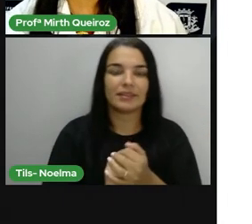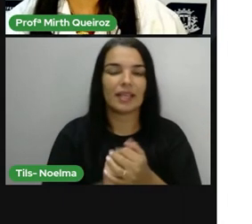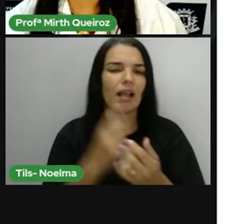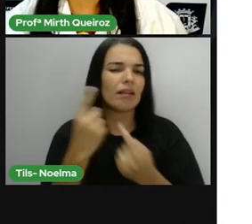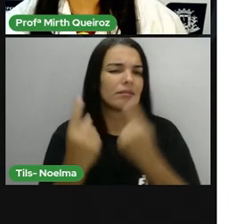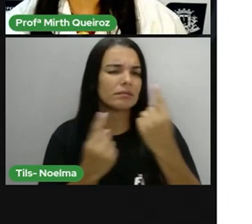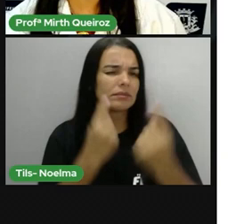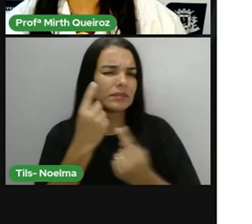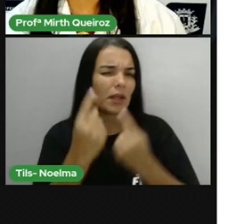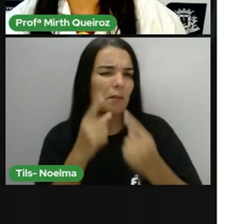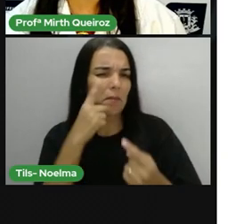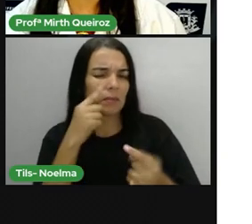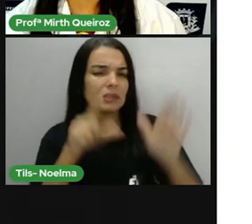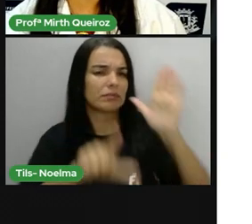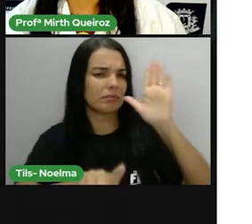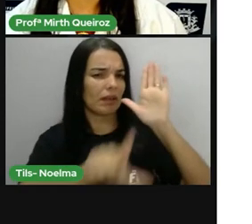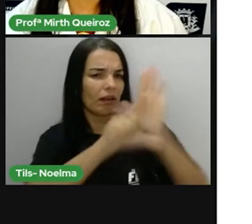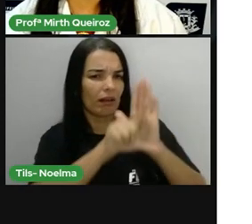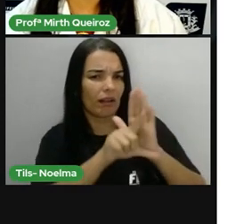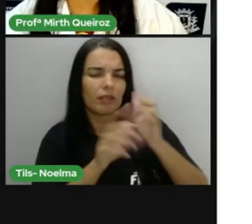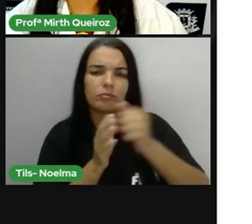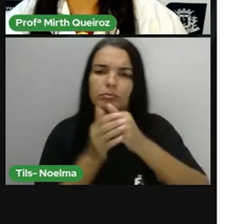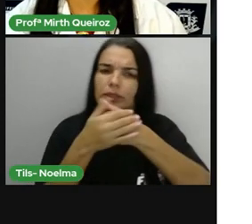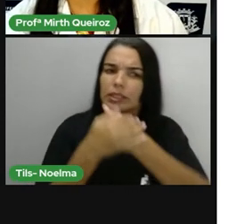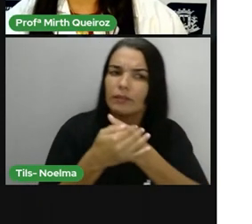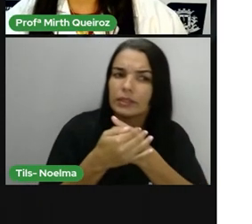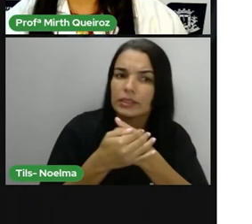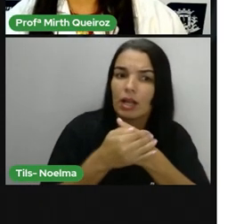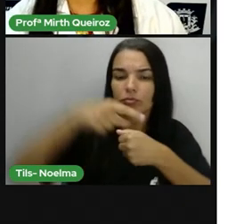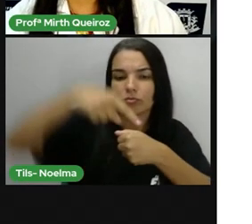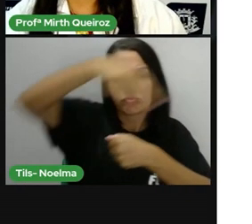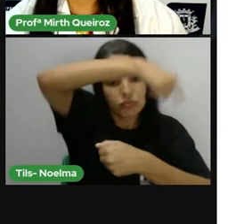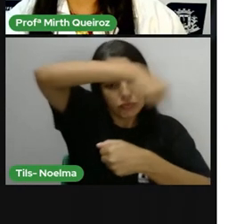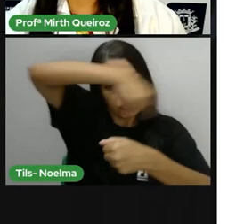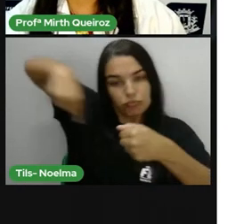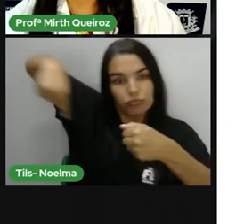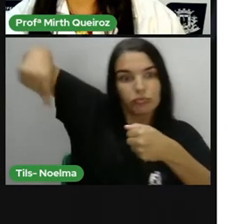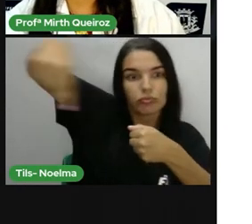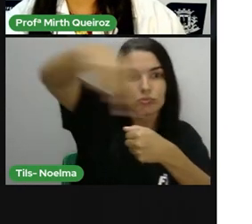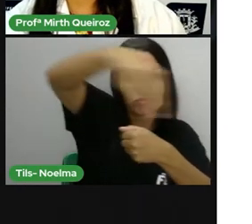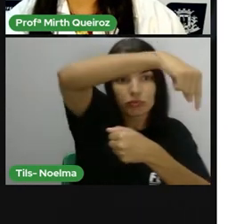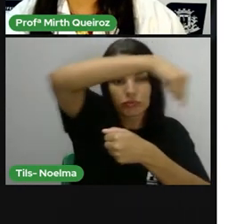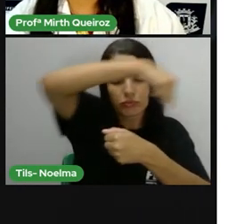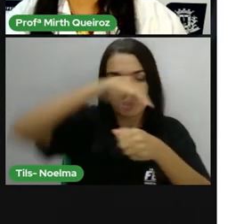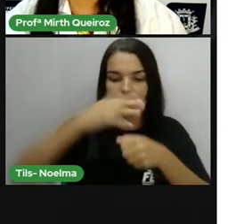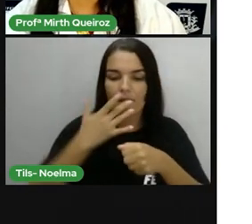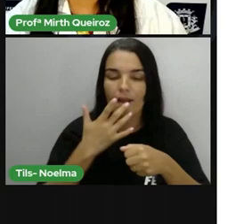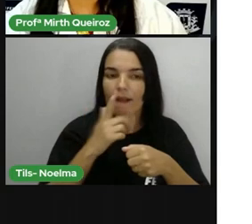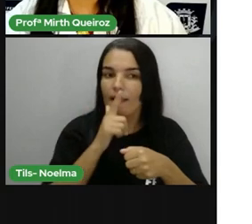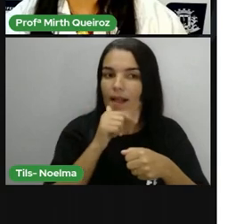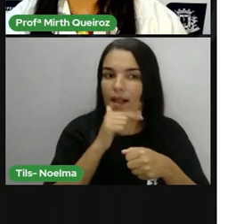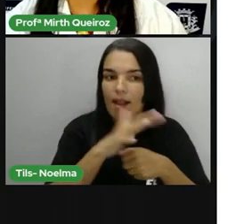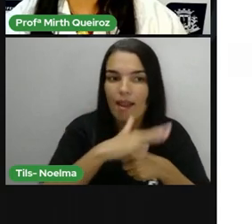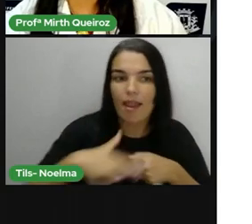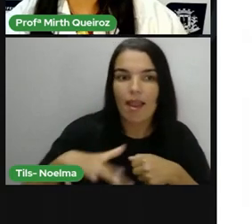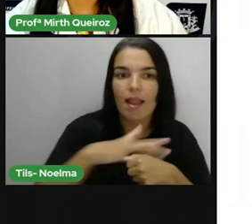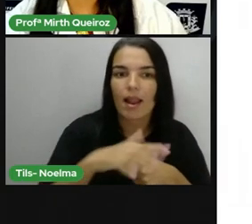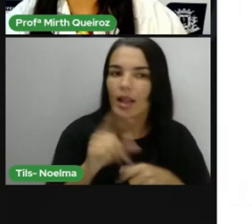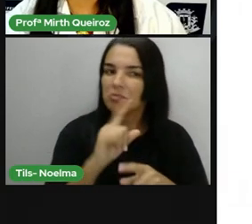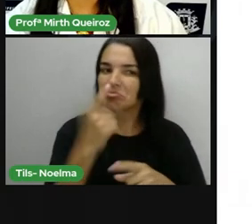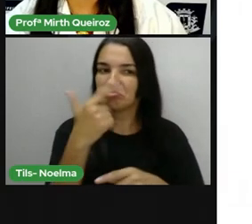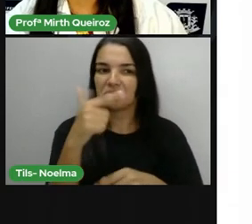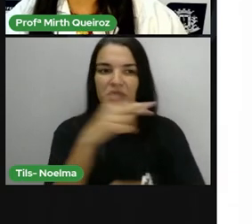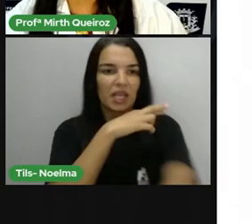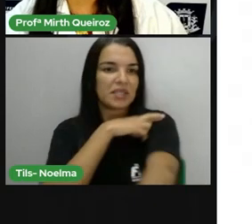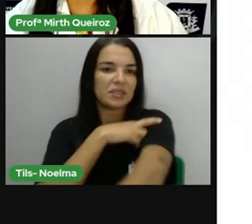Apesar do que diz a lei em relação à preservação no entorno das lagoas, já em 1999 a situação era de desrespeito